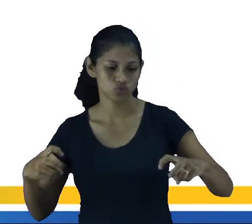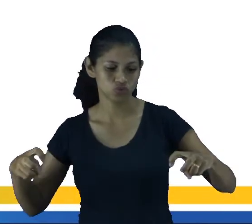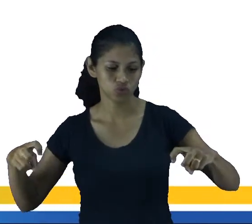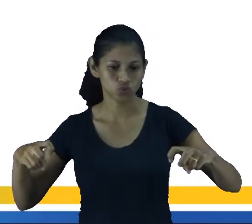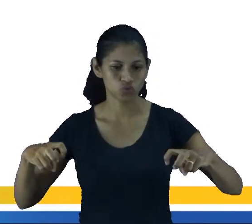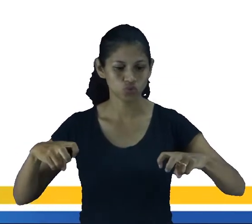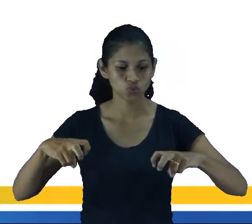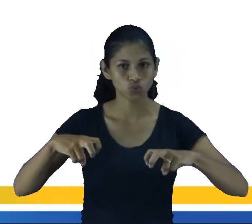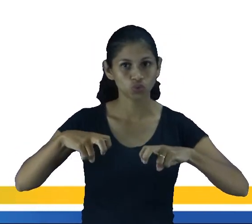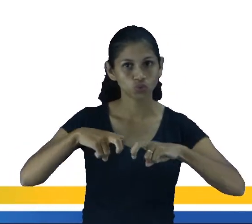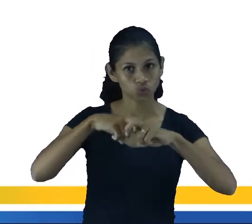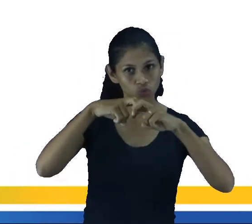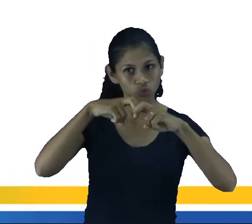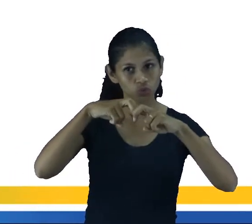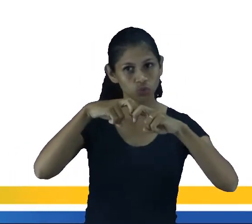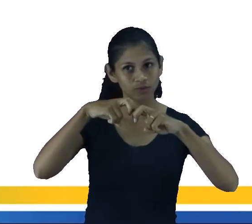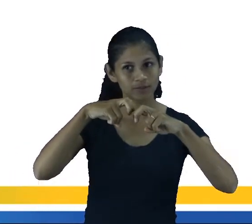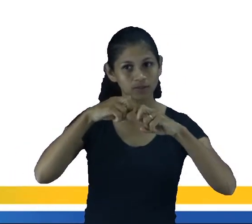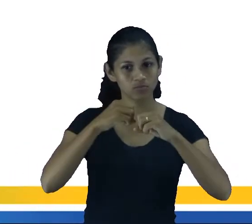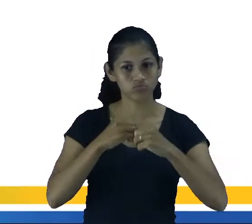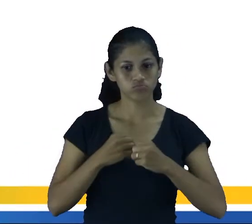Então, a gente vai ter ali